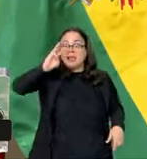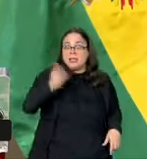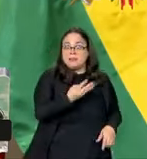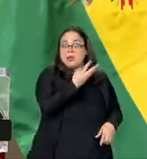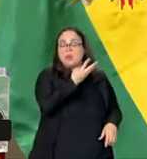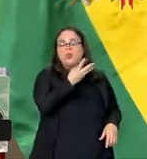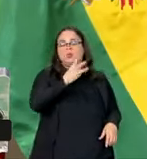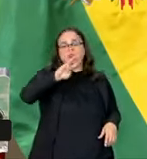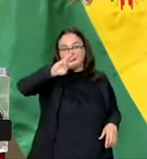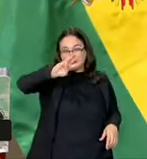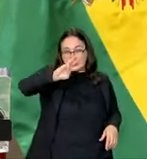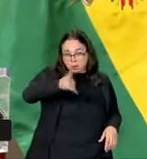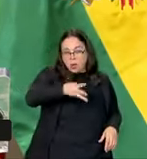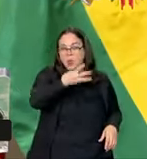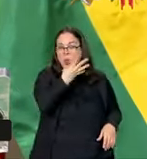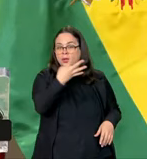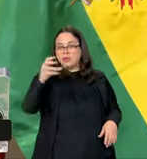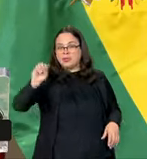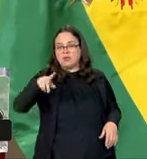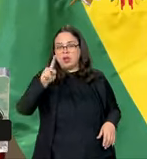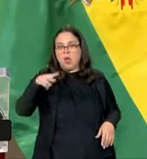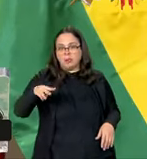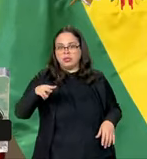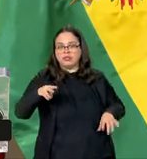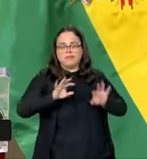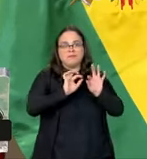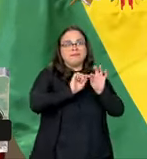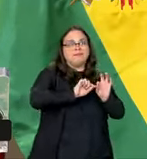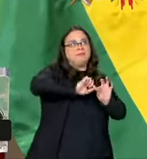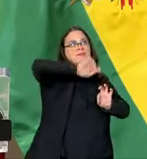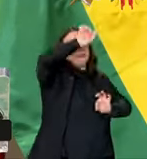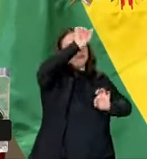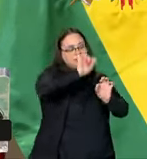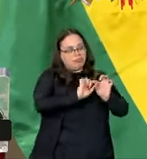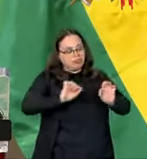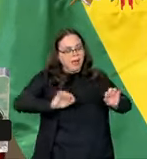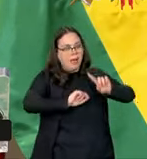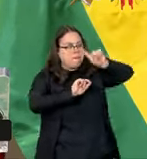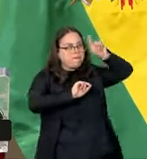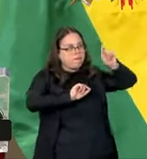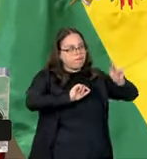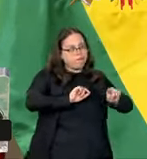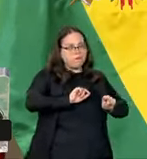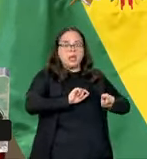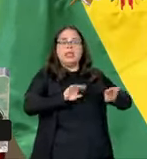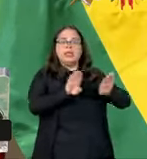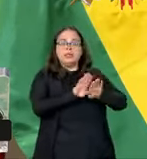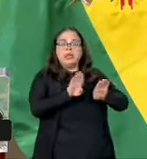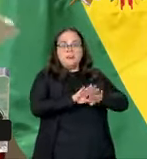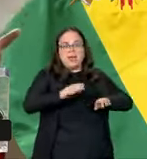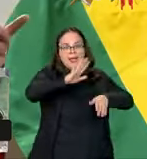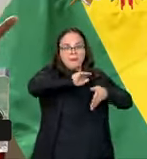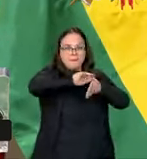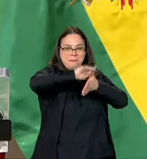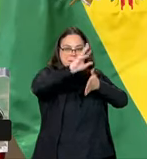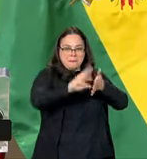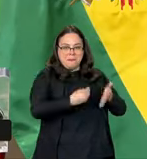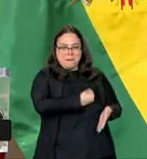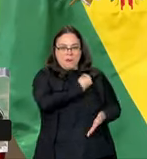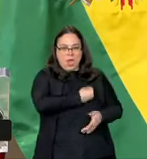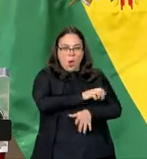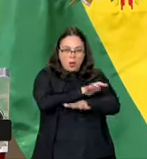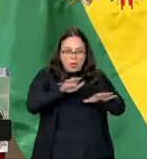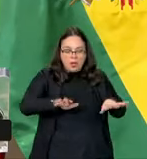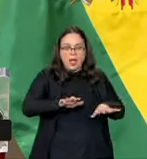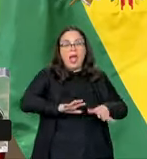quilômetros e dois dos nossos mais importantes biomas a Amazônia e o Pantanal.